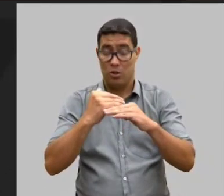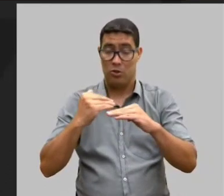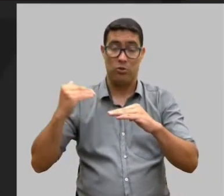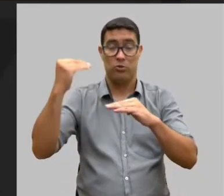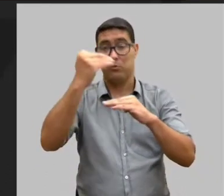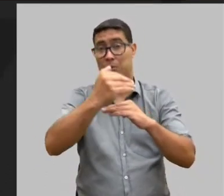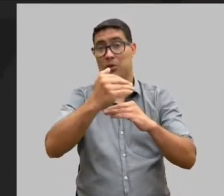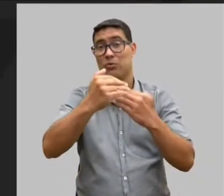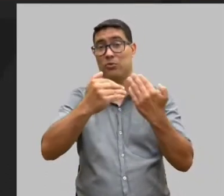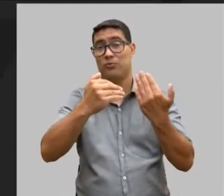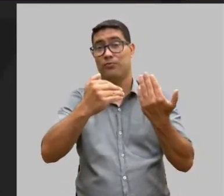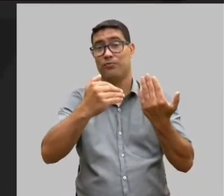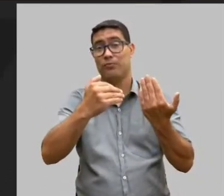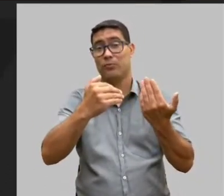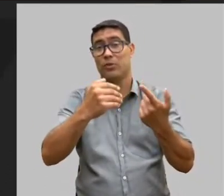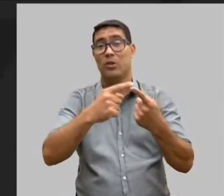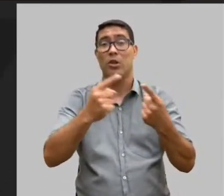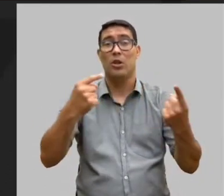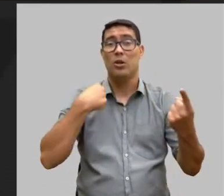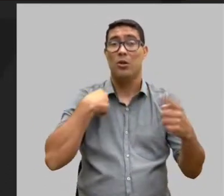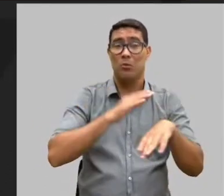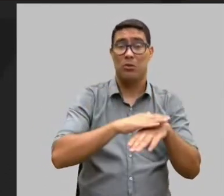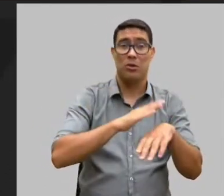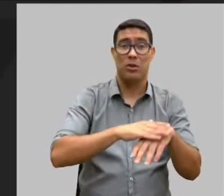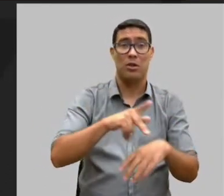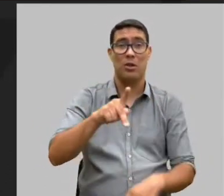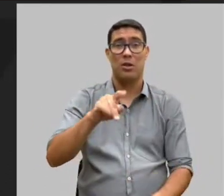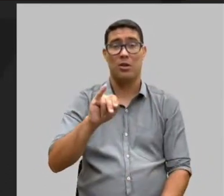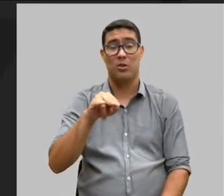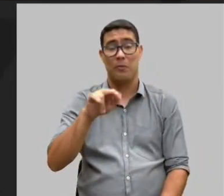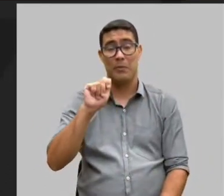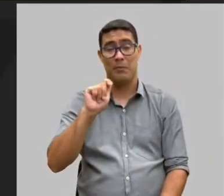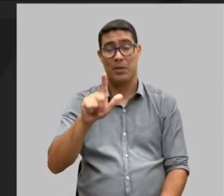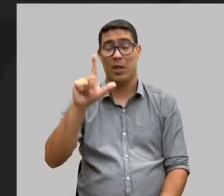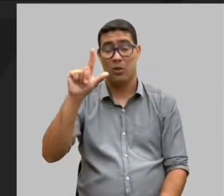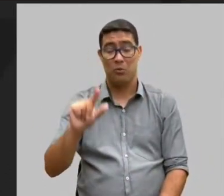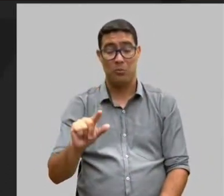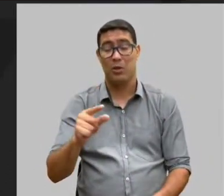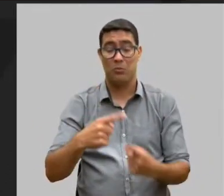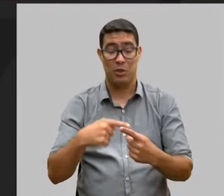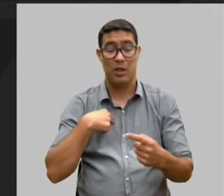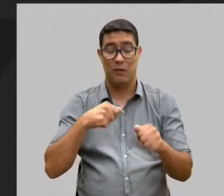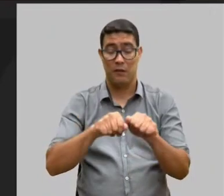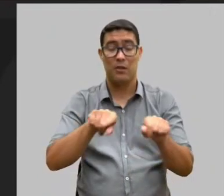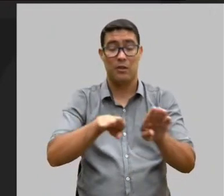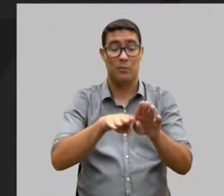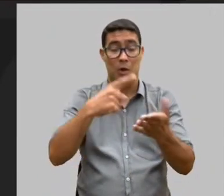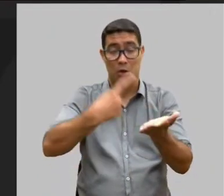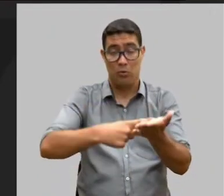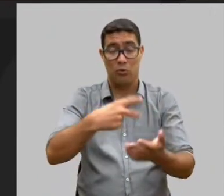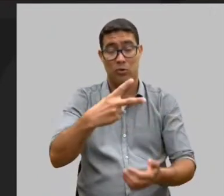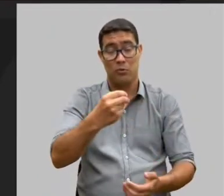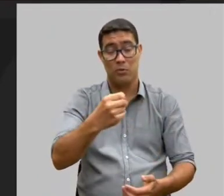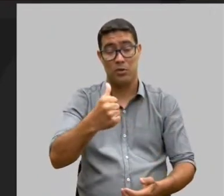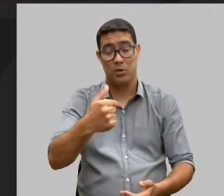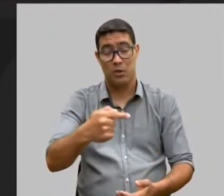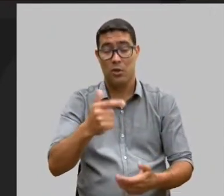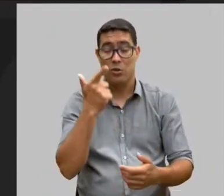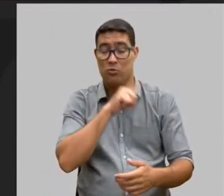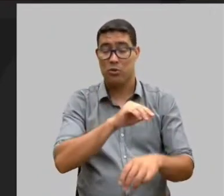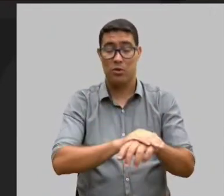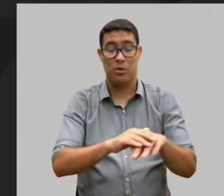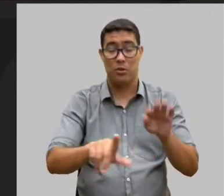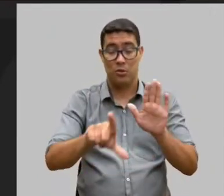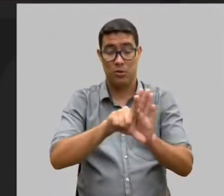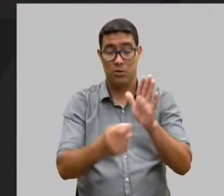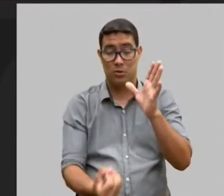por por que que do do do Pimentel subiu menos subiu menos porque ele fez um acordo também em 2017 que reduziu foi quando conseguiu aprovar uma lei lá